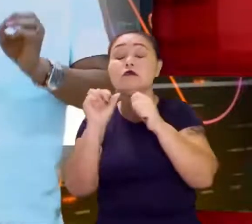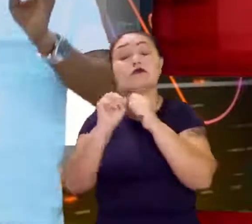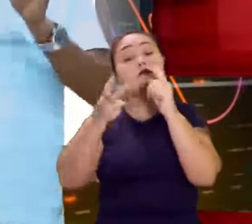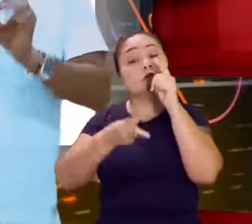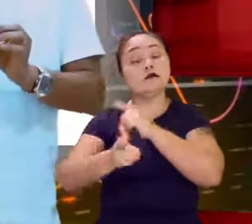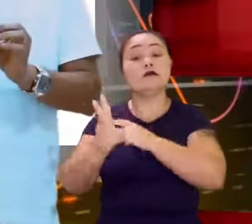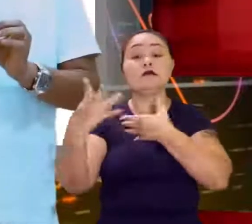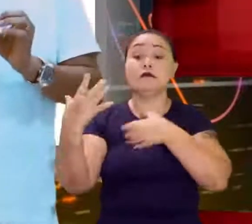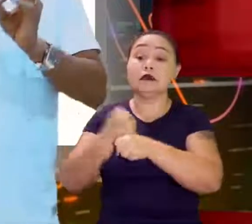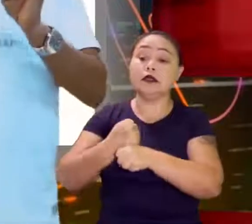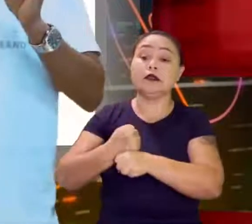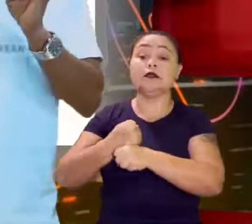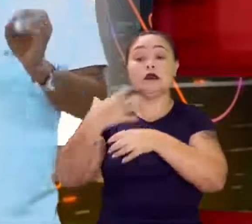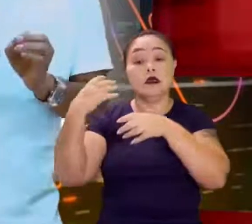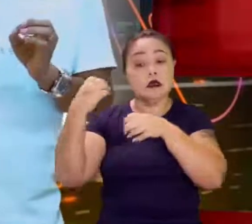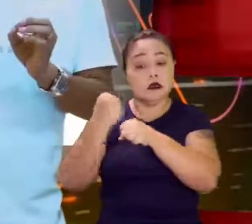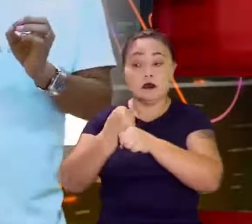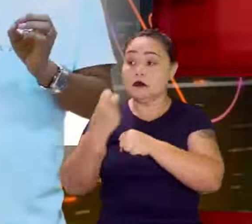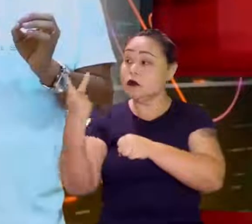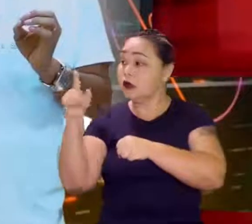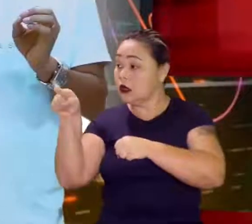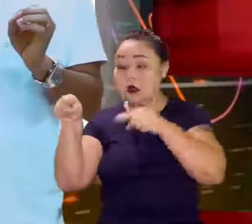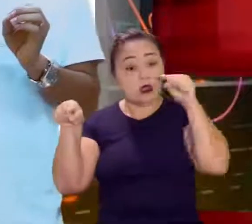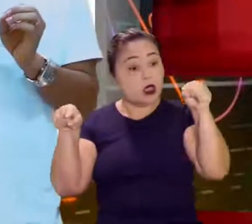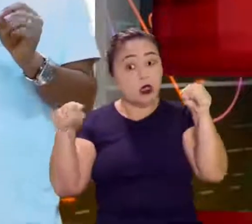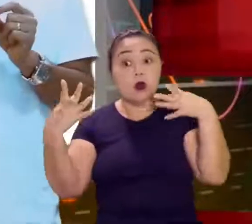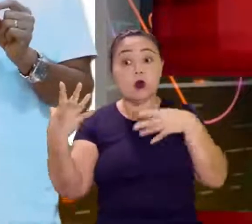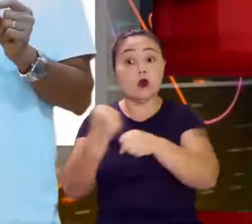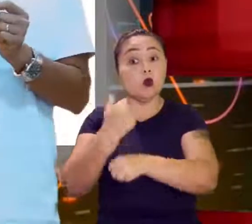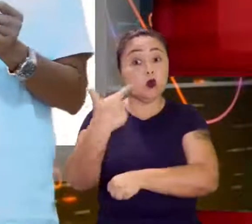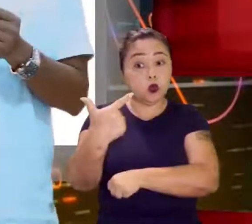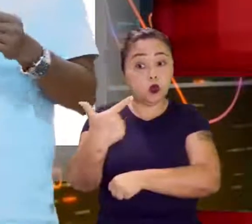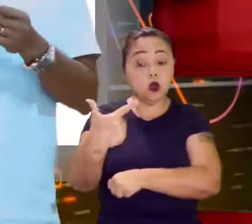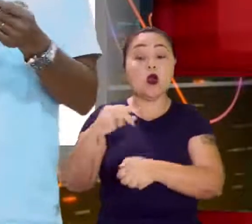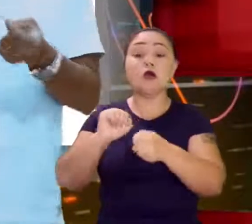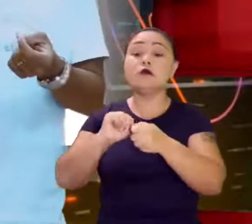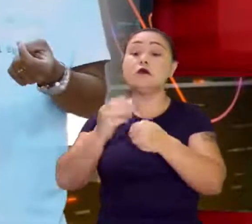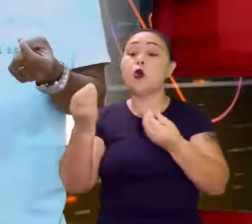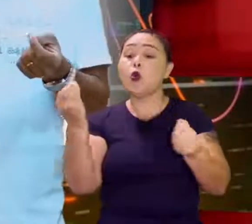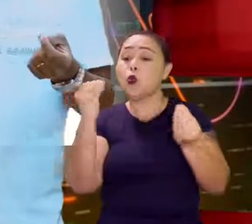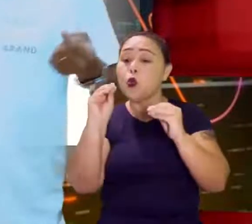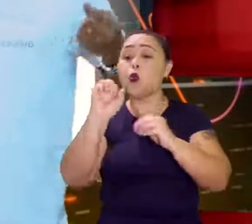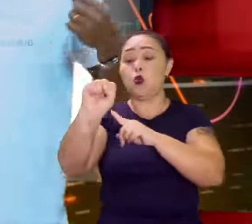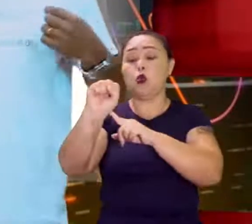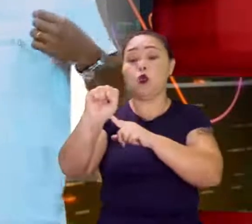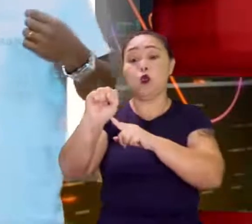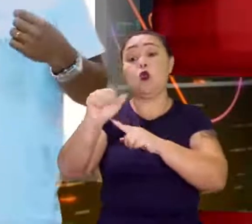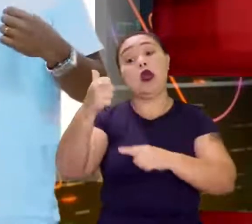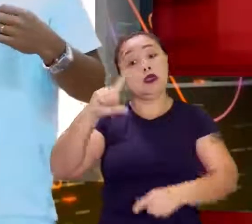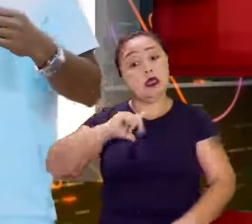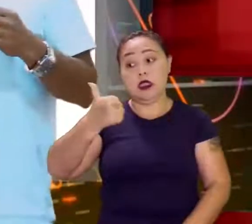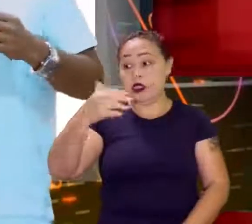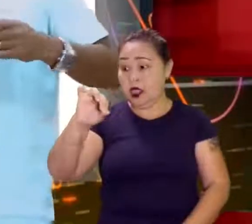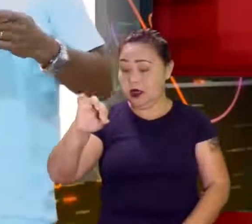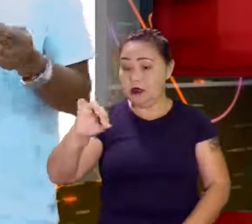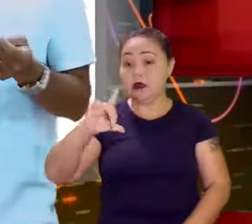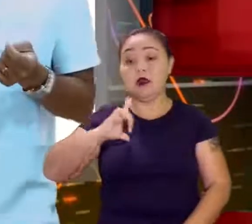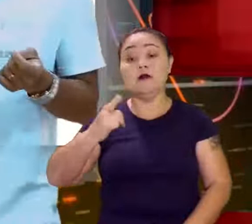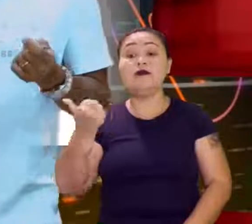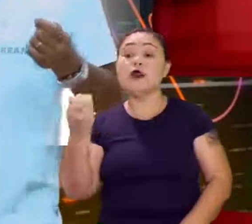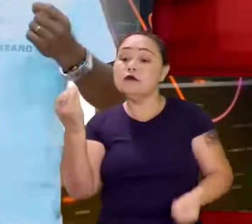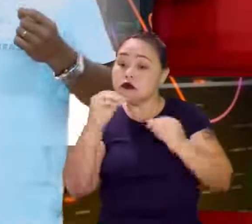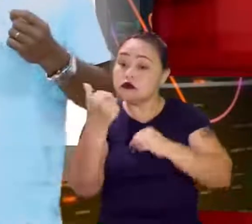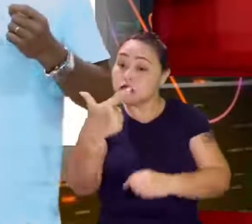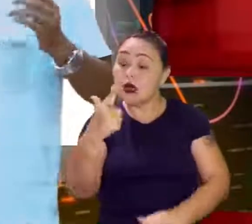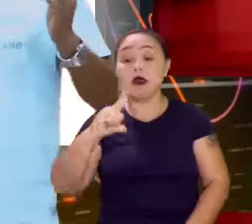vai somar mais 2. Sempre. E aí, se ele quer inserir 8, você vai ter 10. Se ele quer inserir 12,